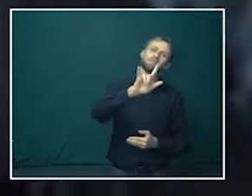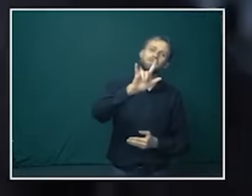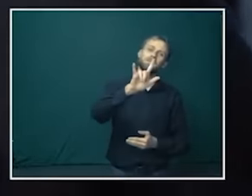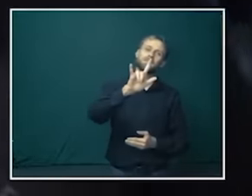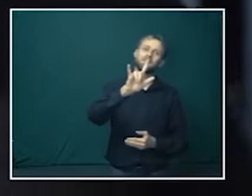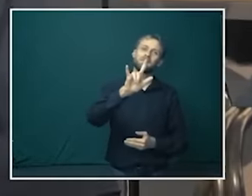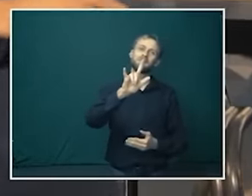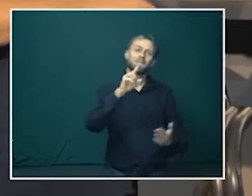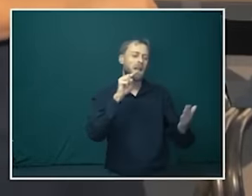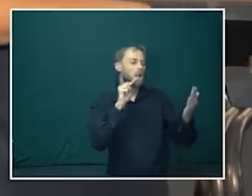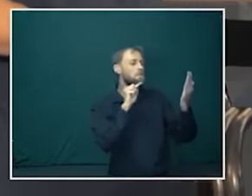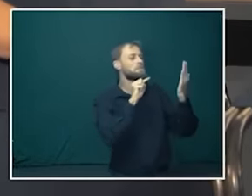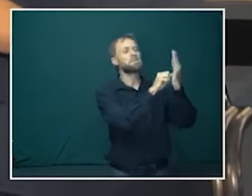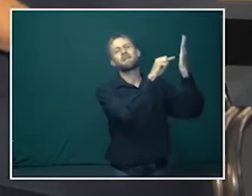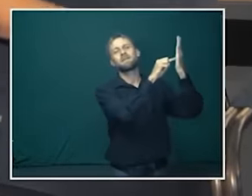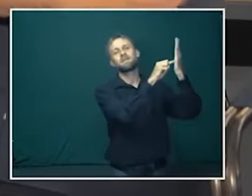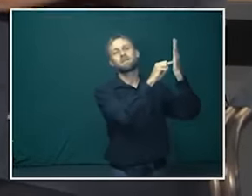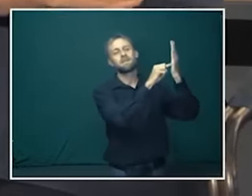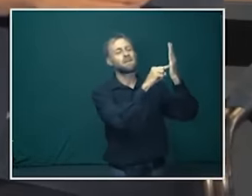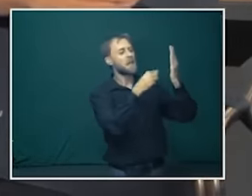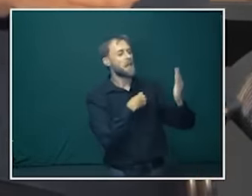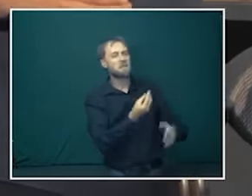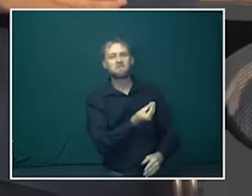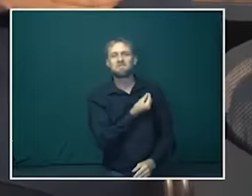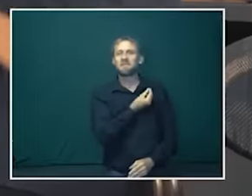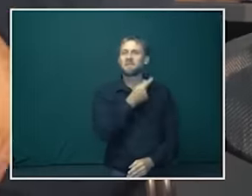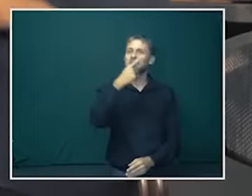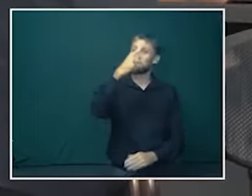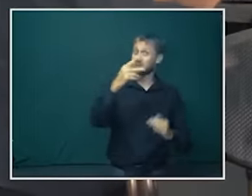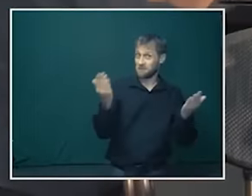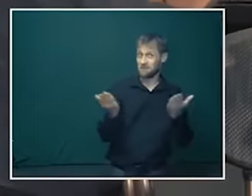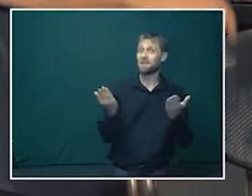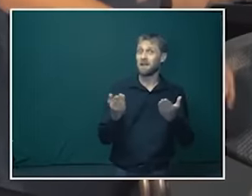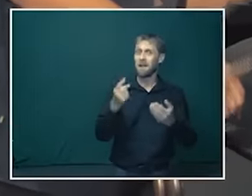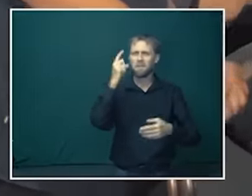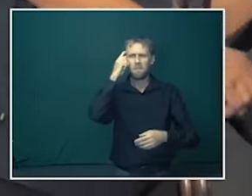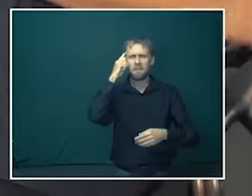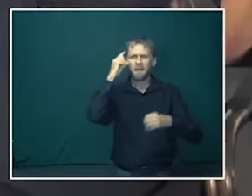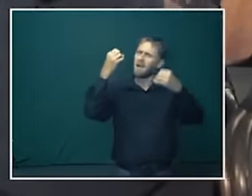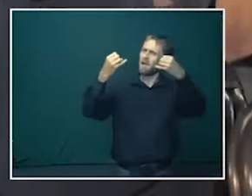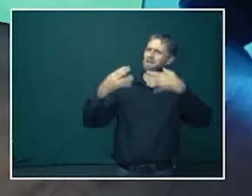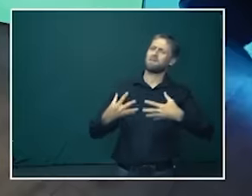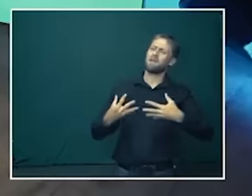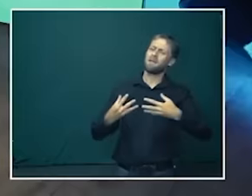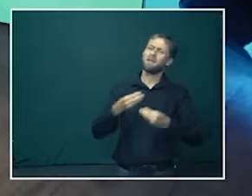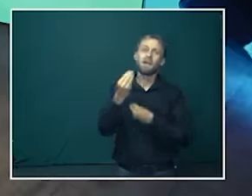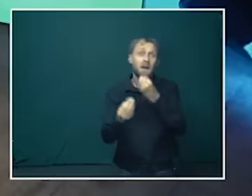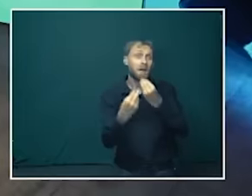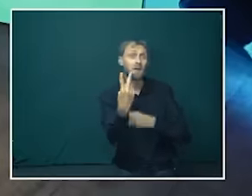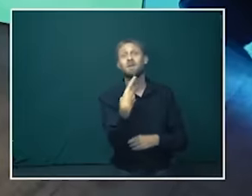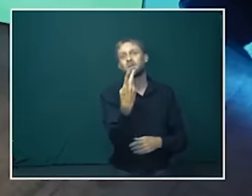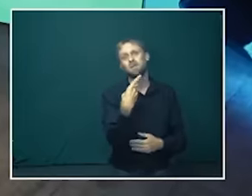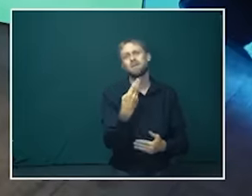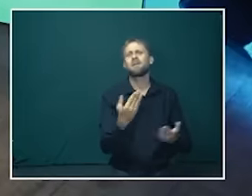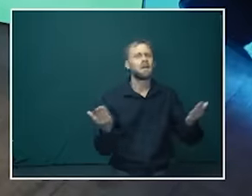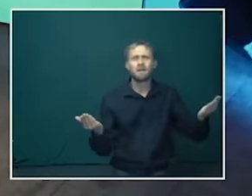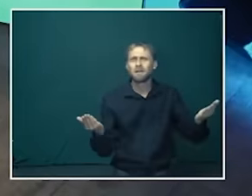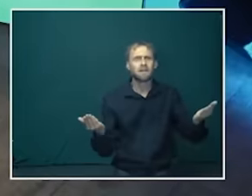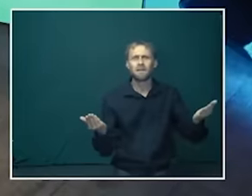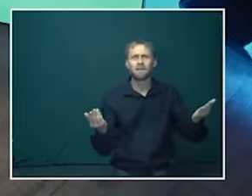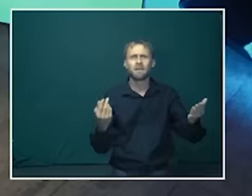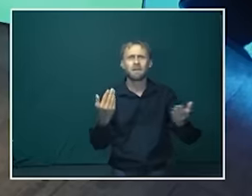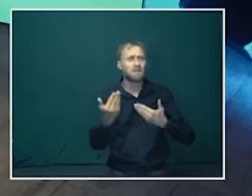Foi na ponta do queixo, me acertou de jeito, olha eu na sua vida. Explica como é que a gente fica.